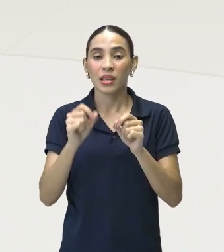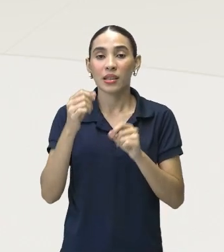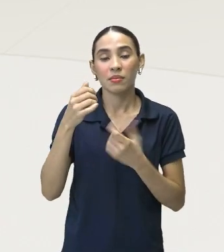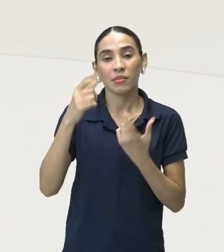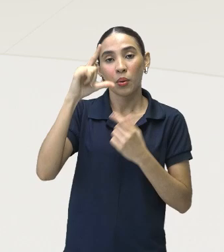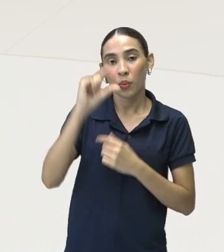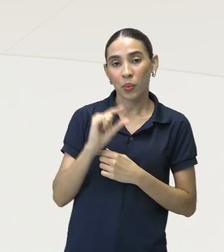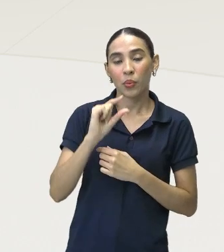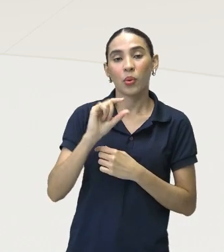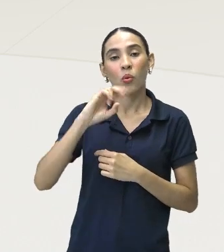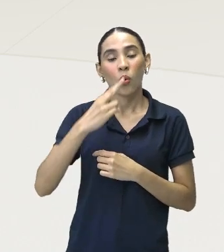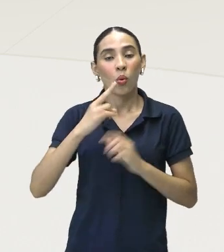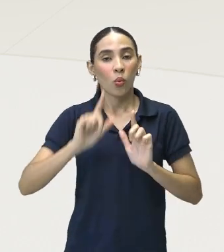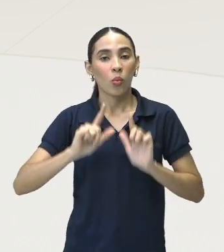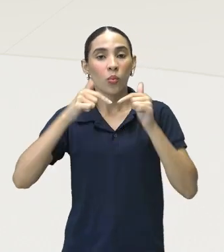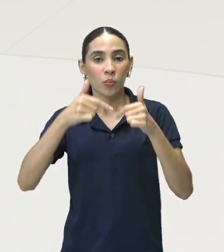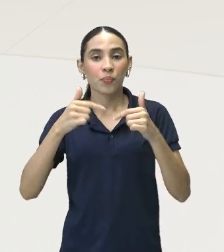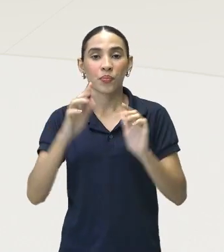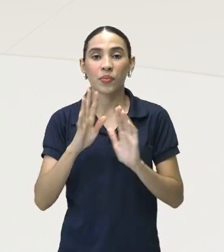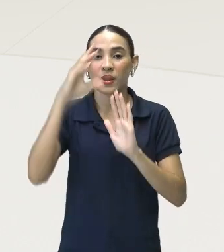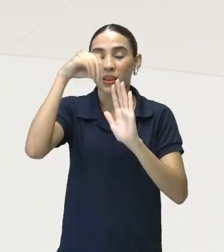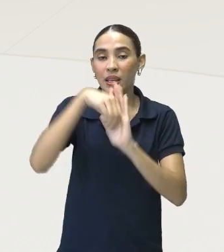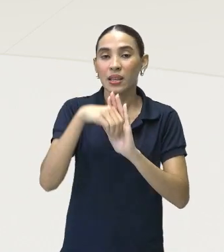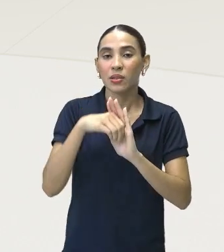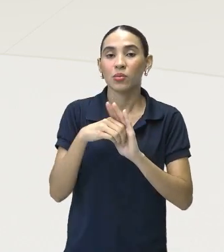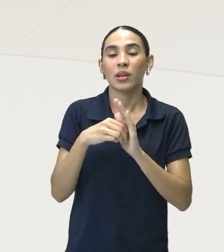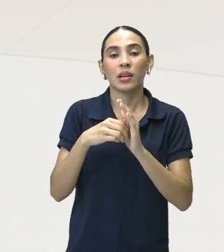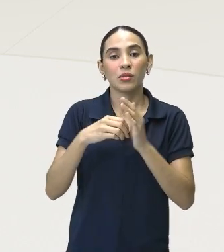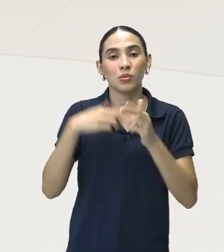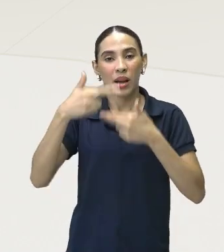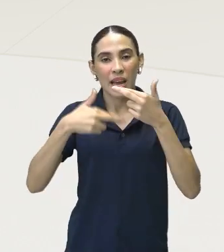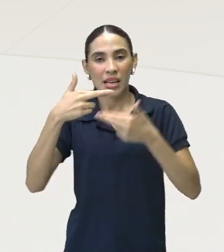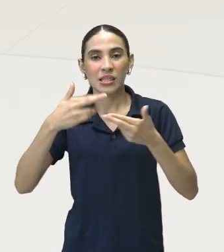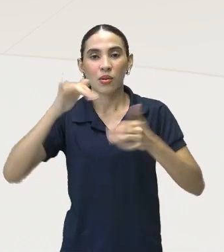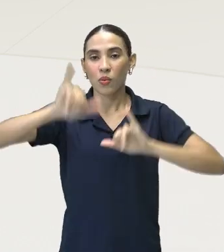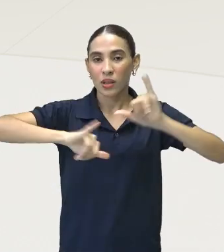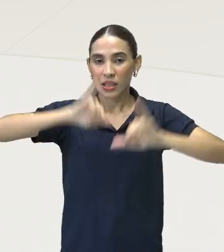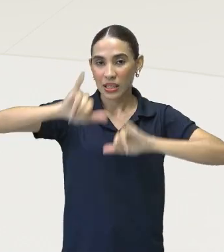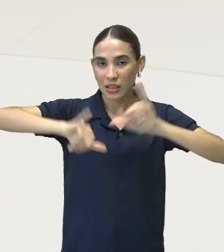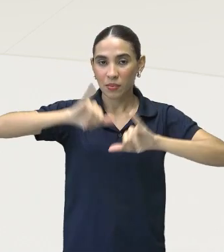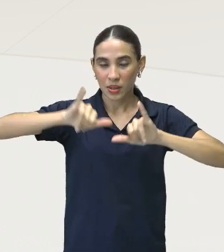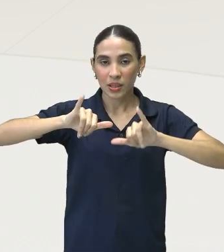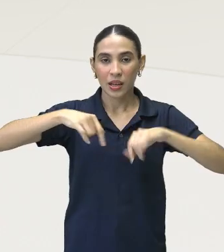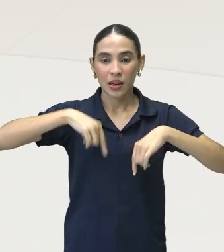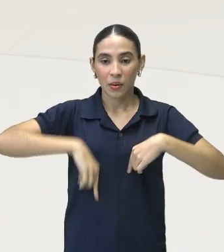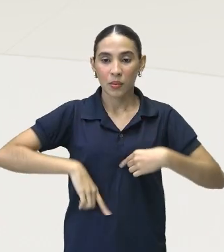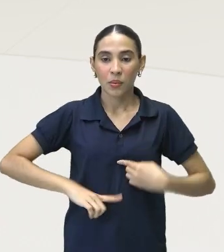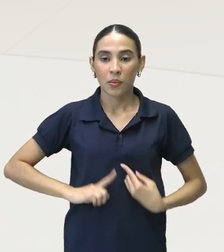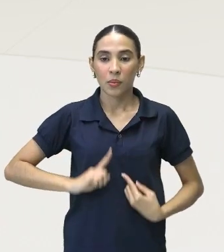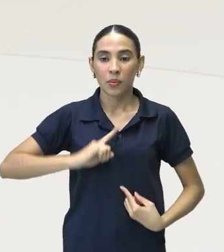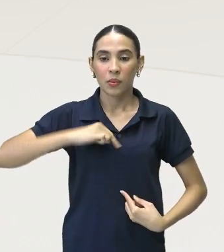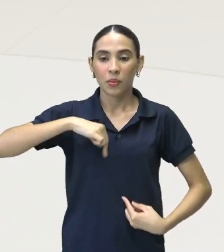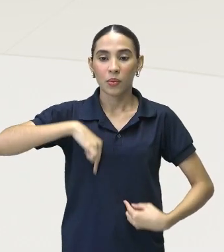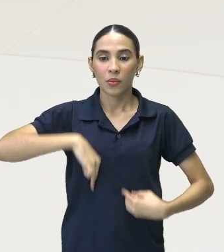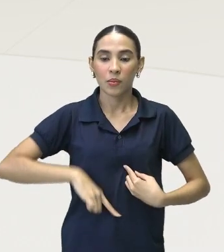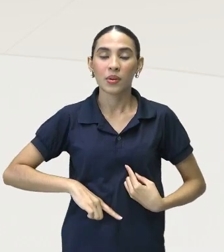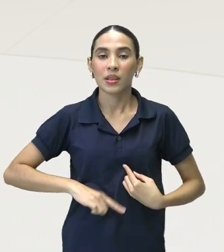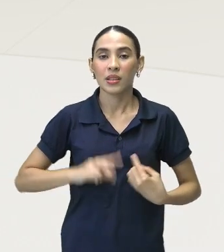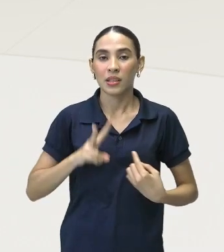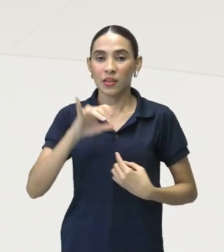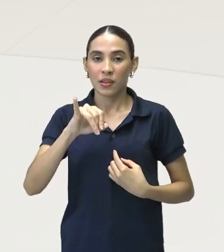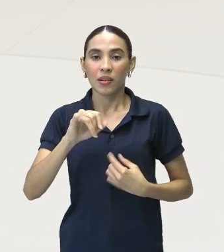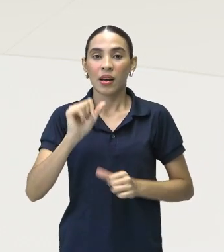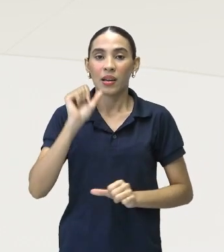inibição ou de atuação dentro de uma reação química, né? Inibição, reação do metabolismo, que transforma